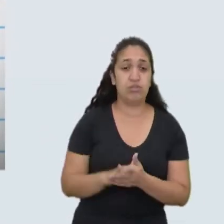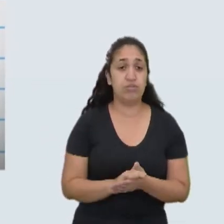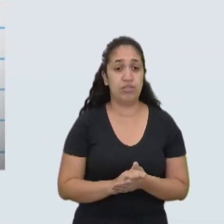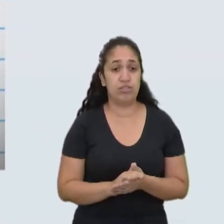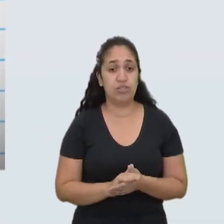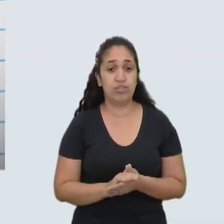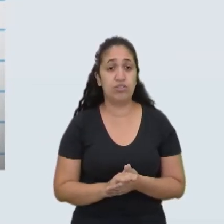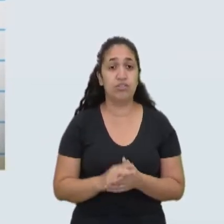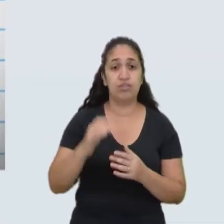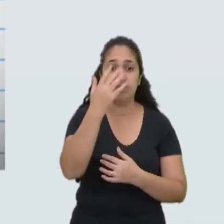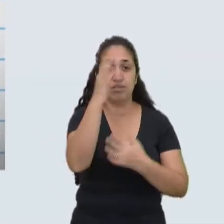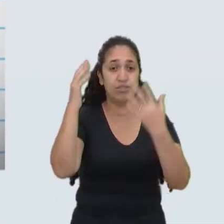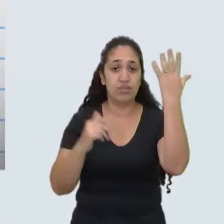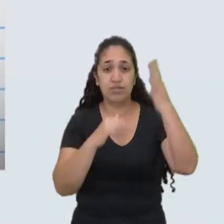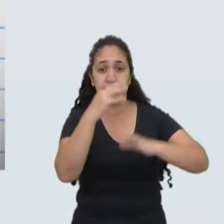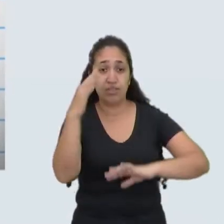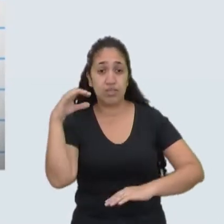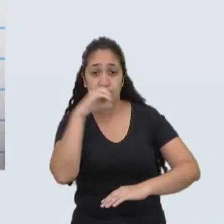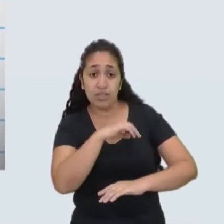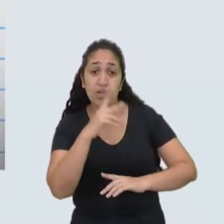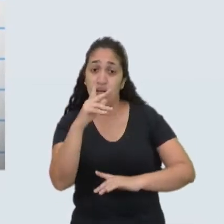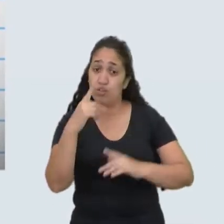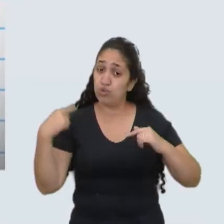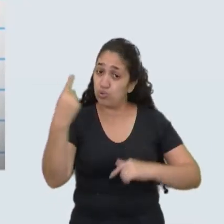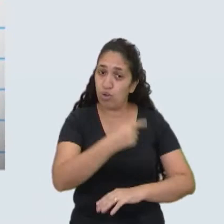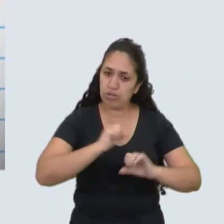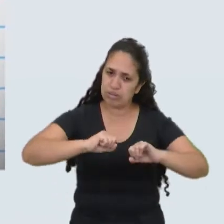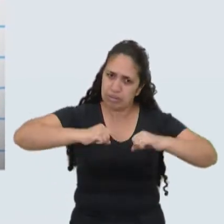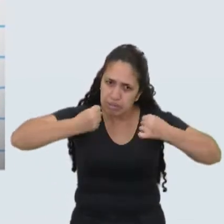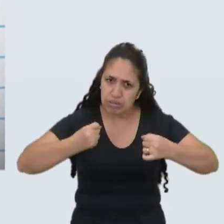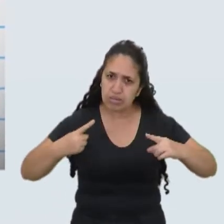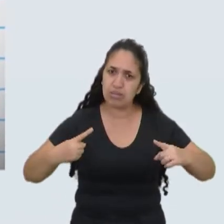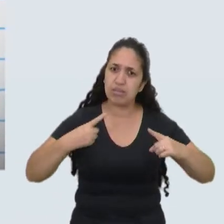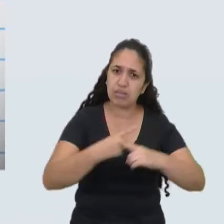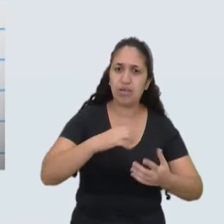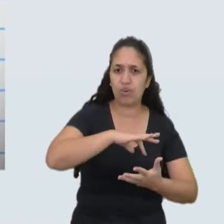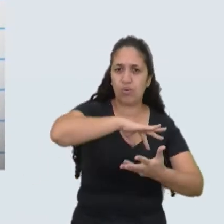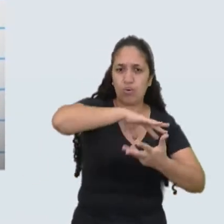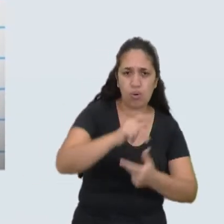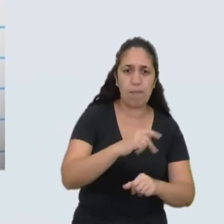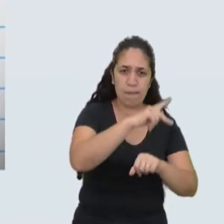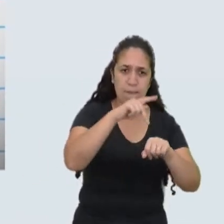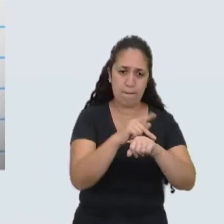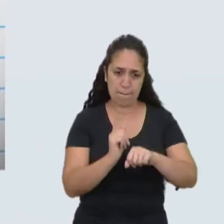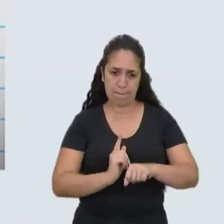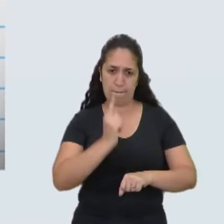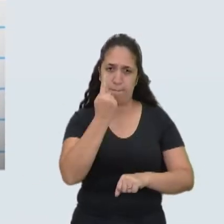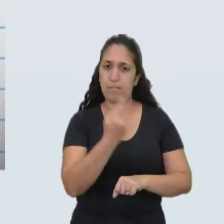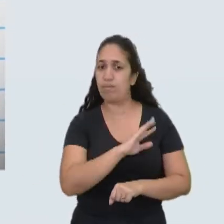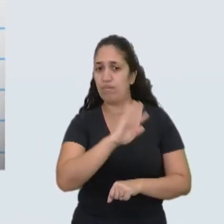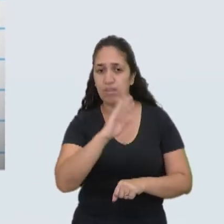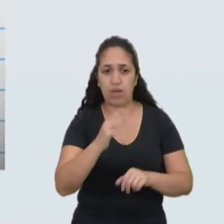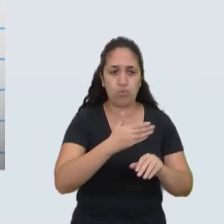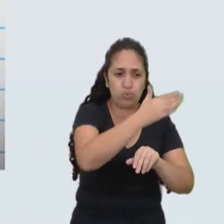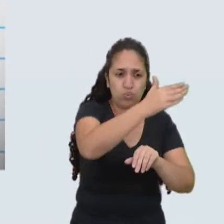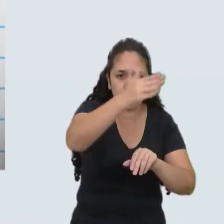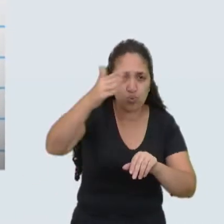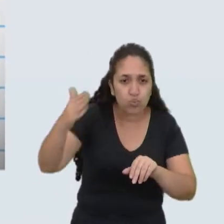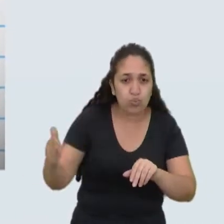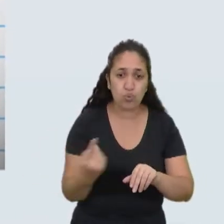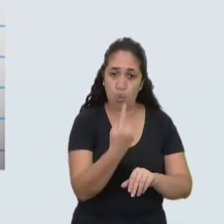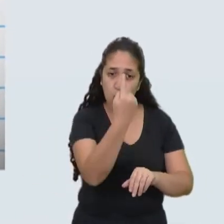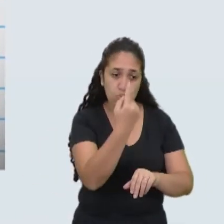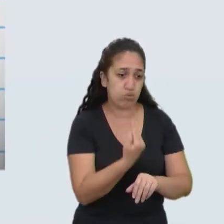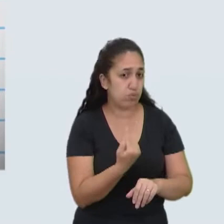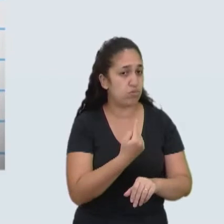um problema de todos, um verdadeiro desafio global. Ele ignora as fronteiras nacionais. Não basta determinado país agir sozinho e